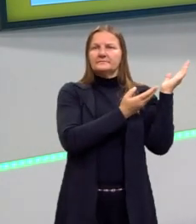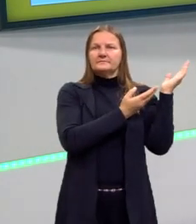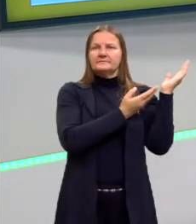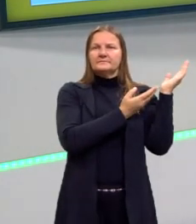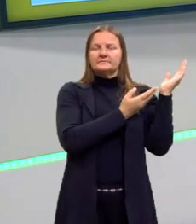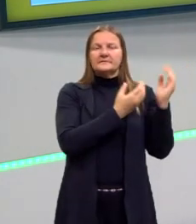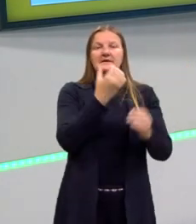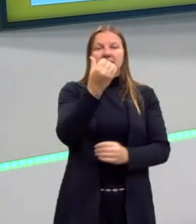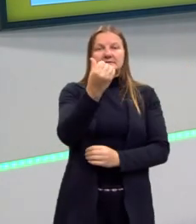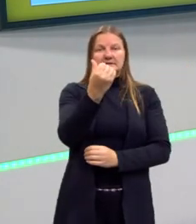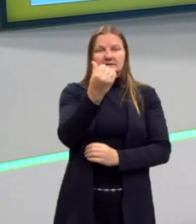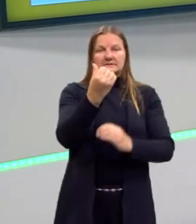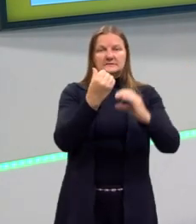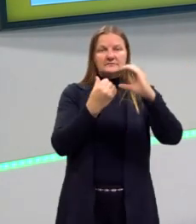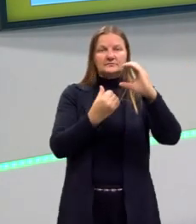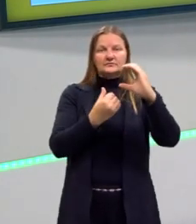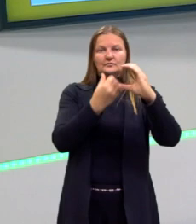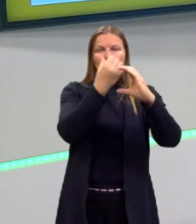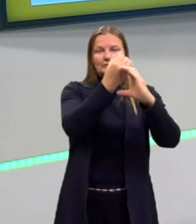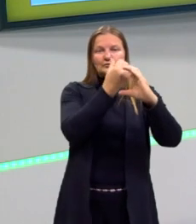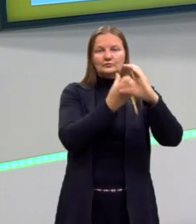e seis carbonos